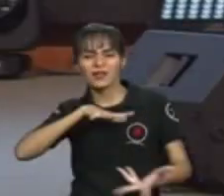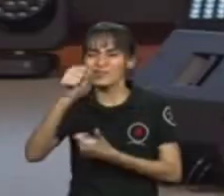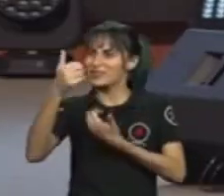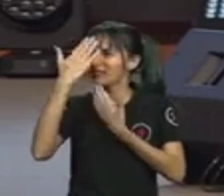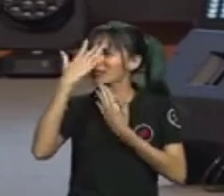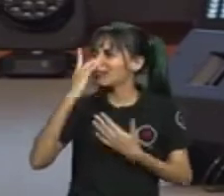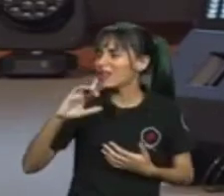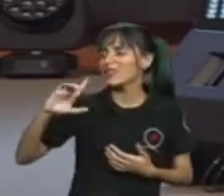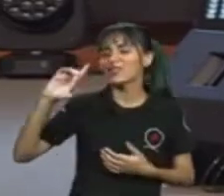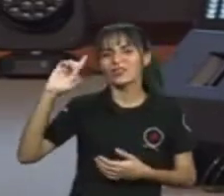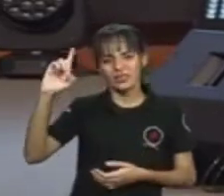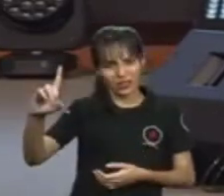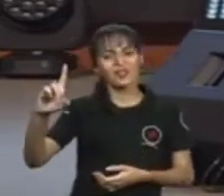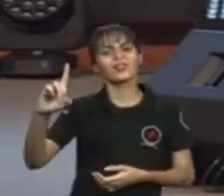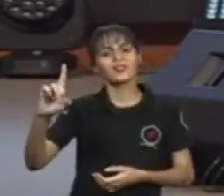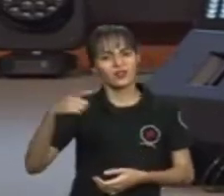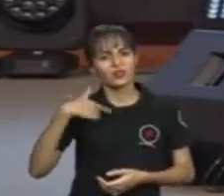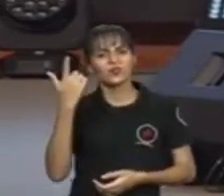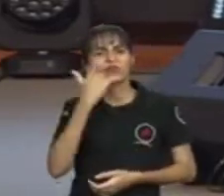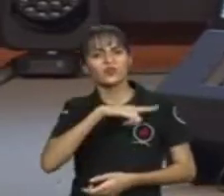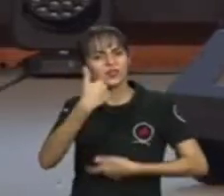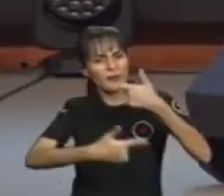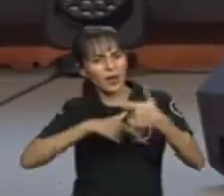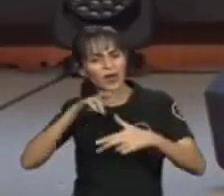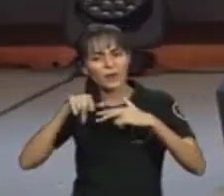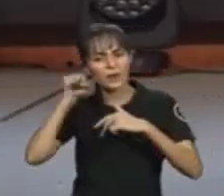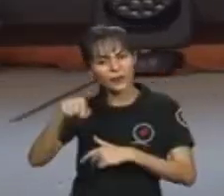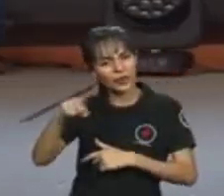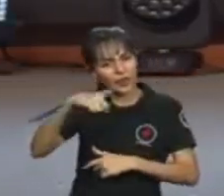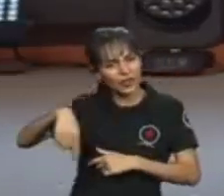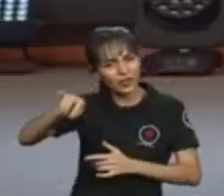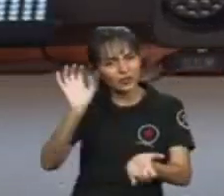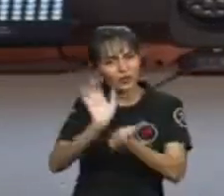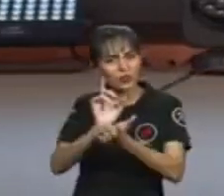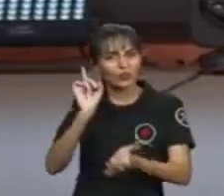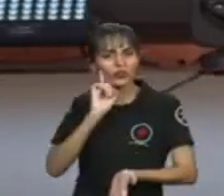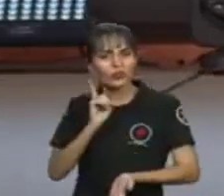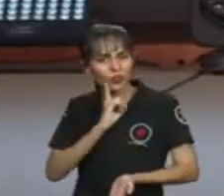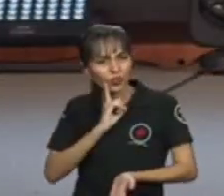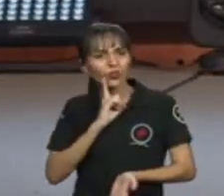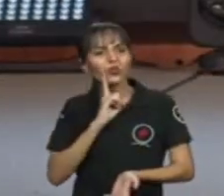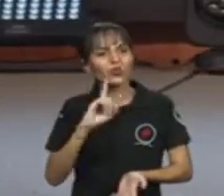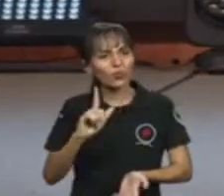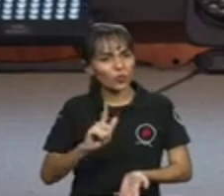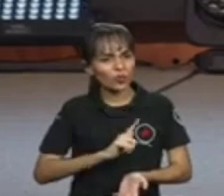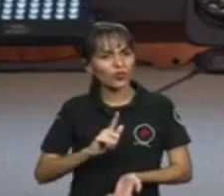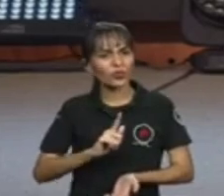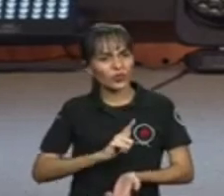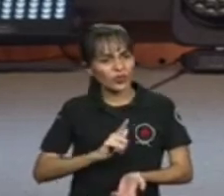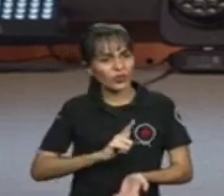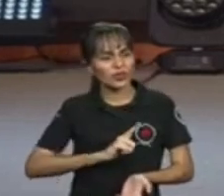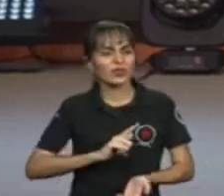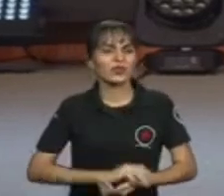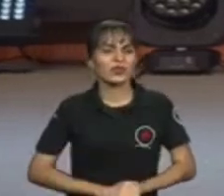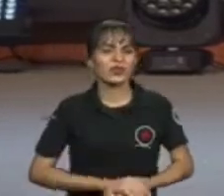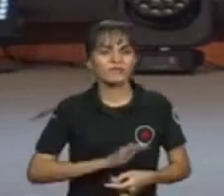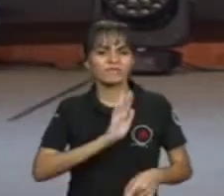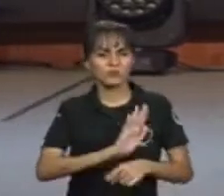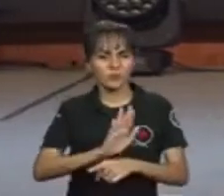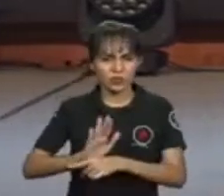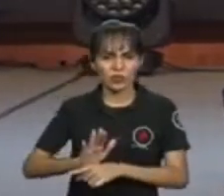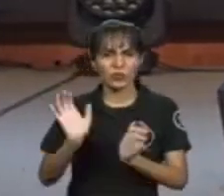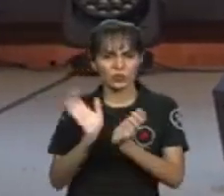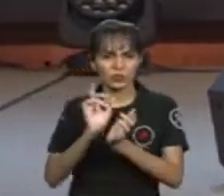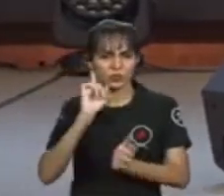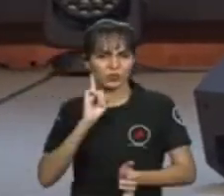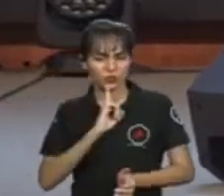Deus, a gente conseguiu trabalhar por eles e hoje nós já fizemos muitas entregas para a comunidade surda no Brasil. E o que eu